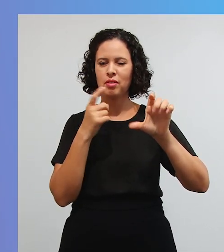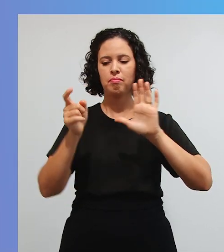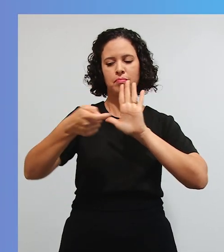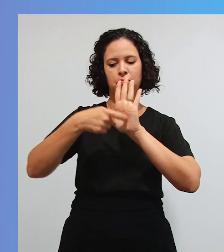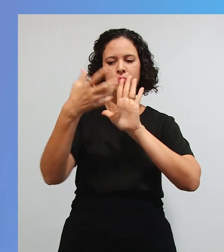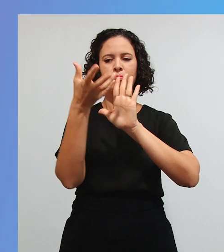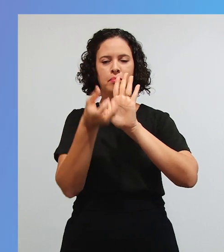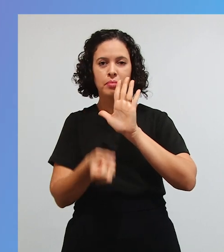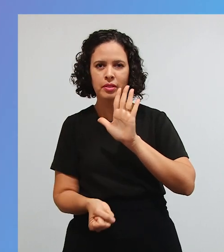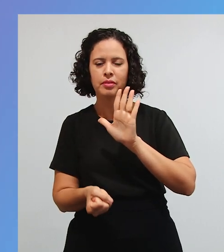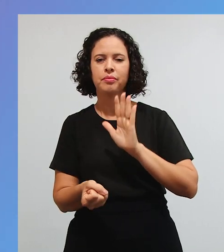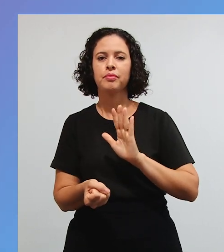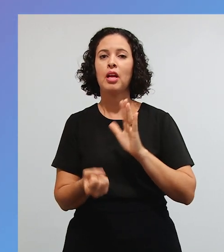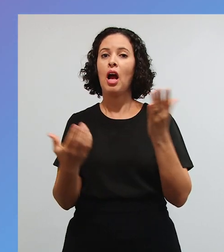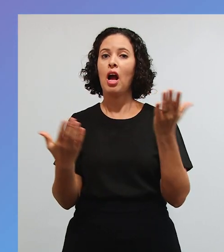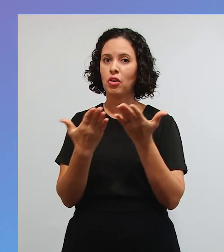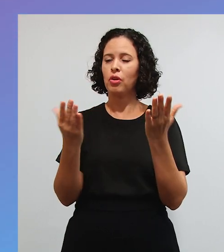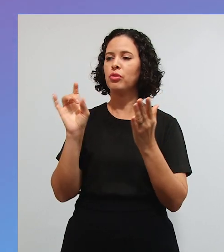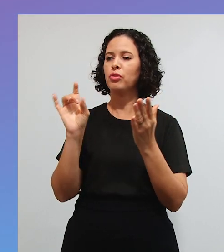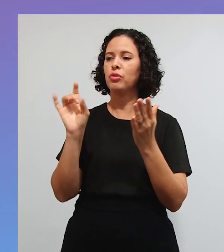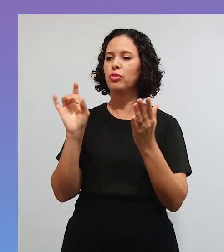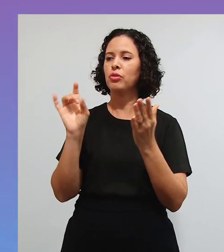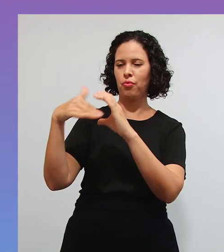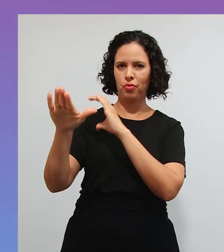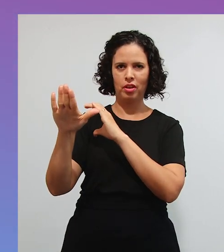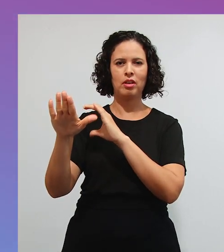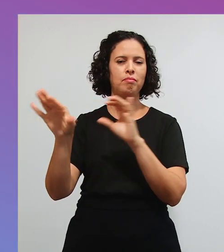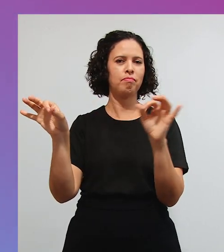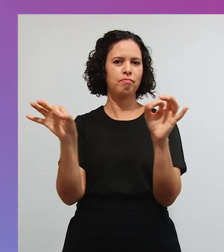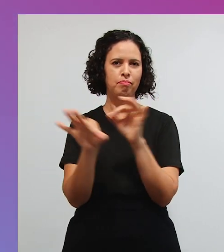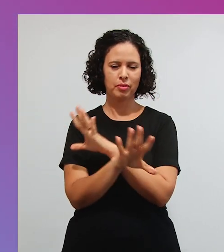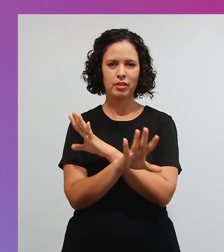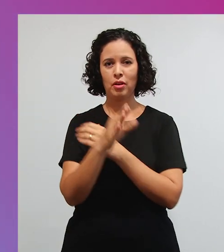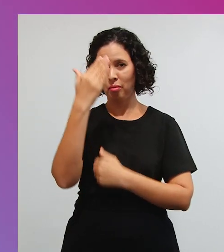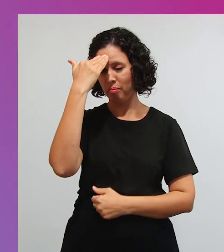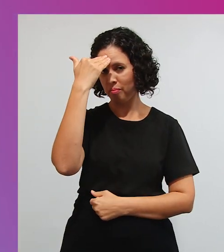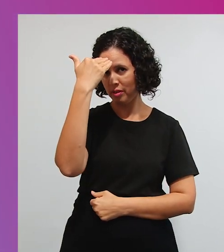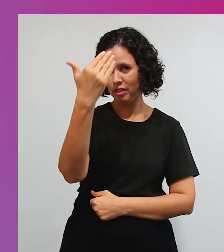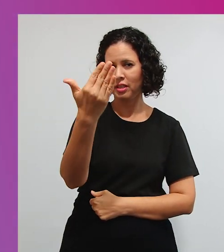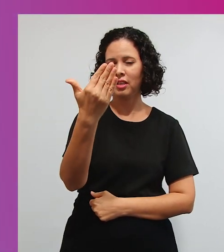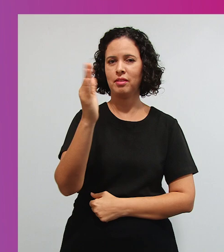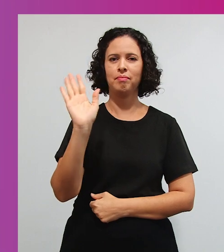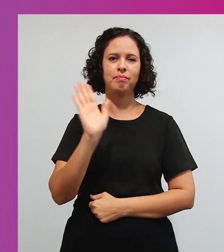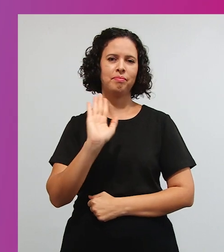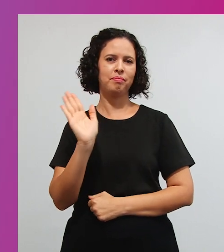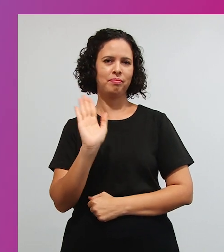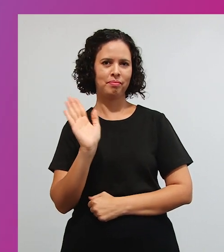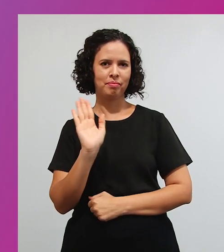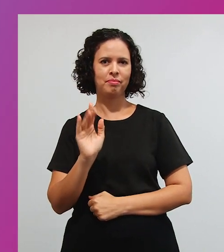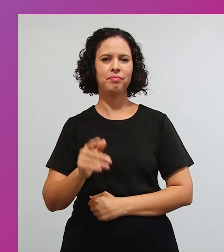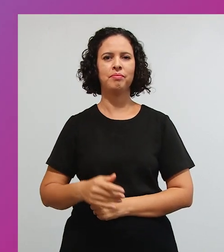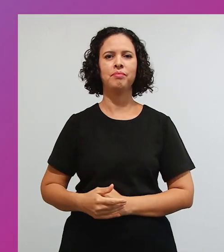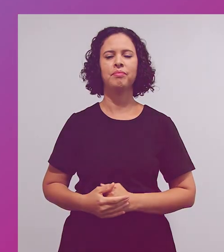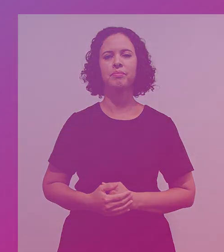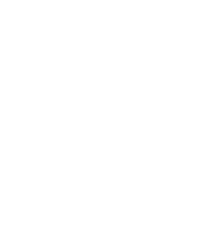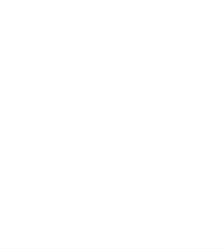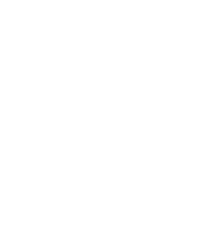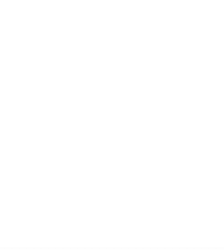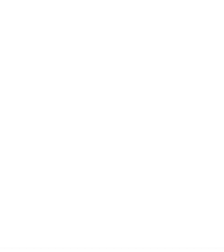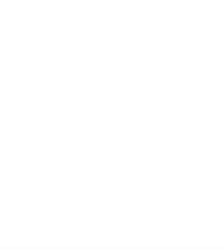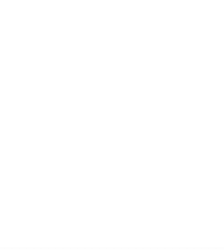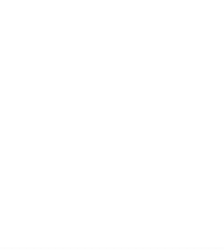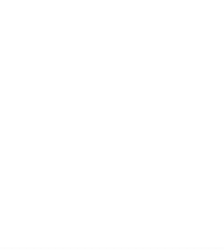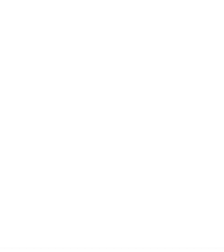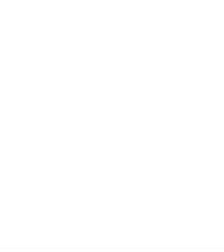é simples? Agora é só encaminhar corretamente e está feito. Obrigado e nos vemos na próxima!